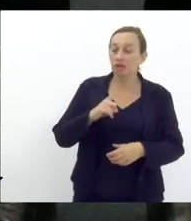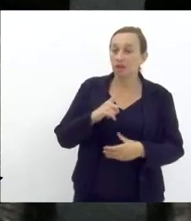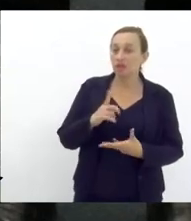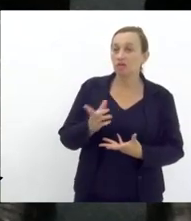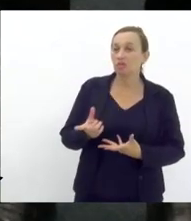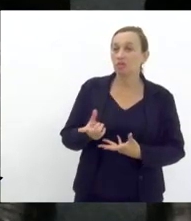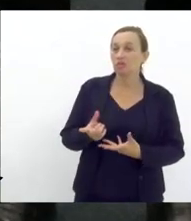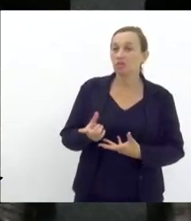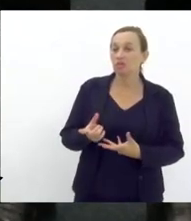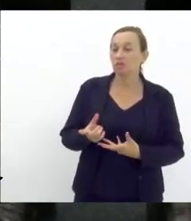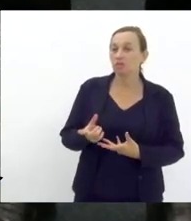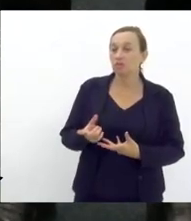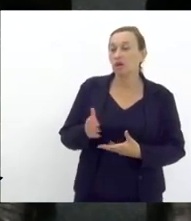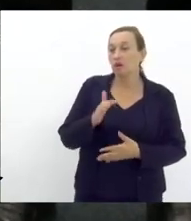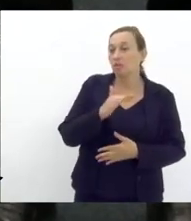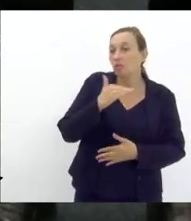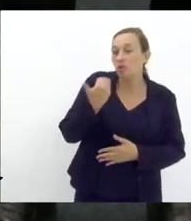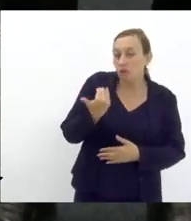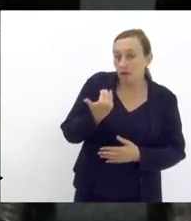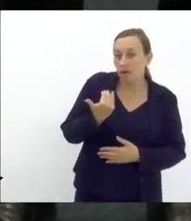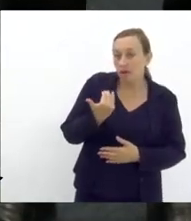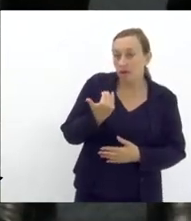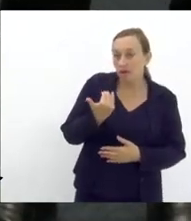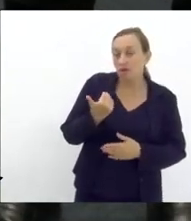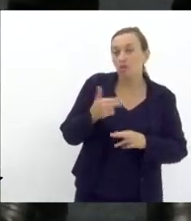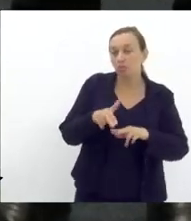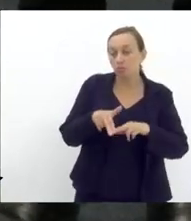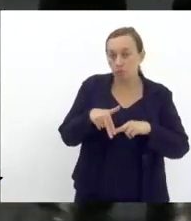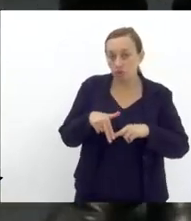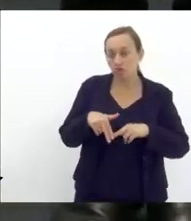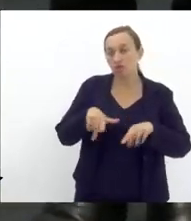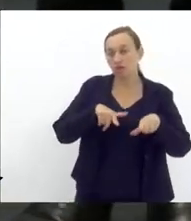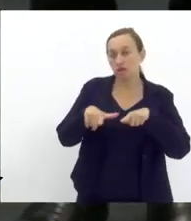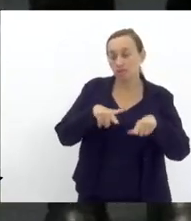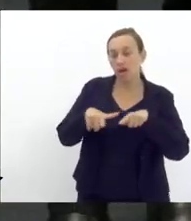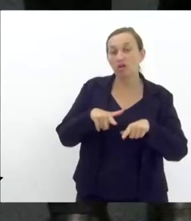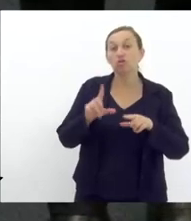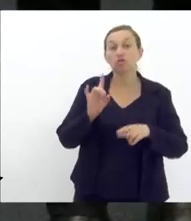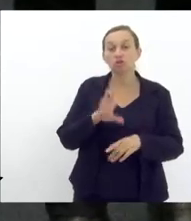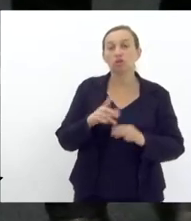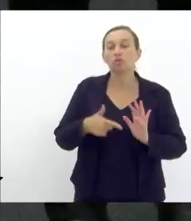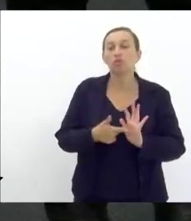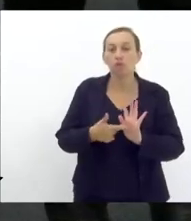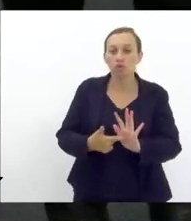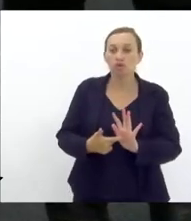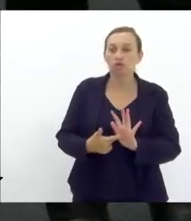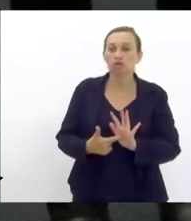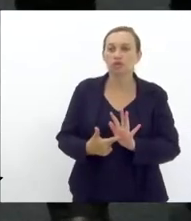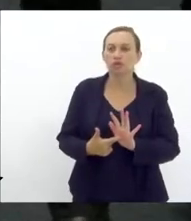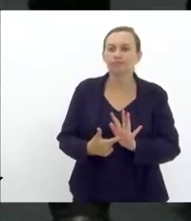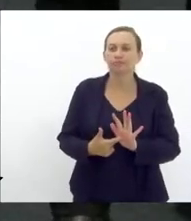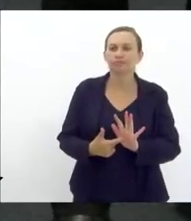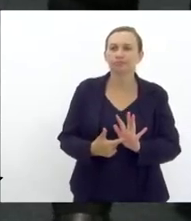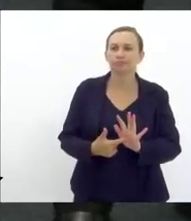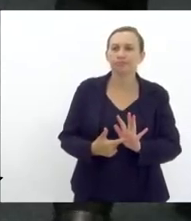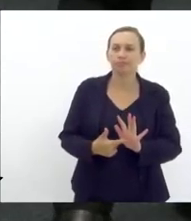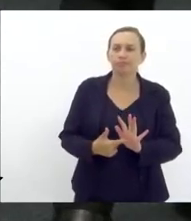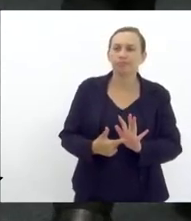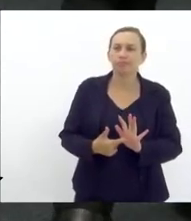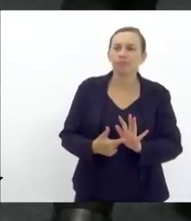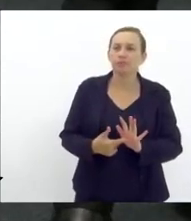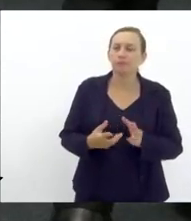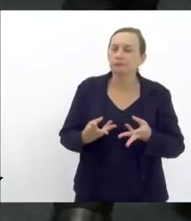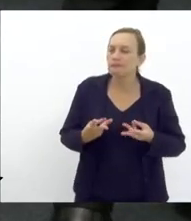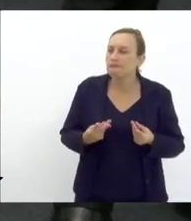a ocorrer em óbito em razão da sua função só demonstra não só a natureza